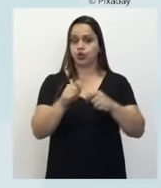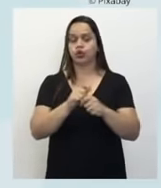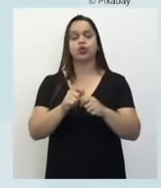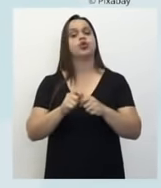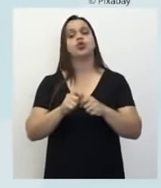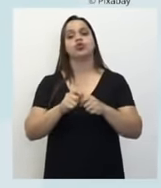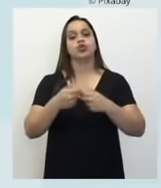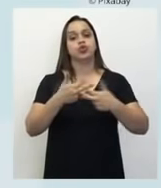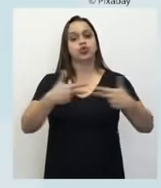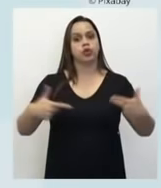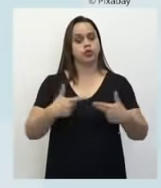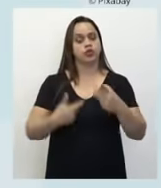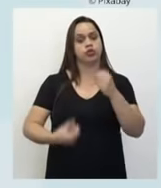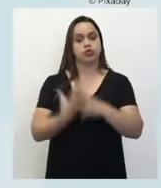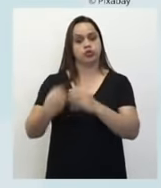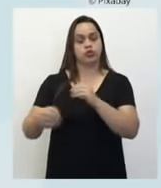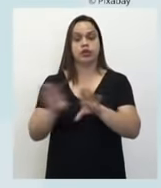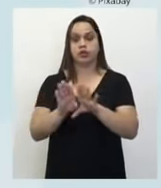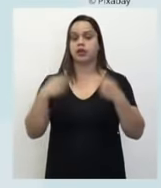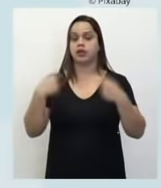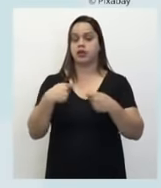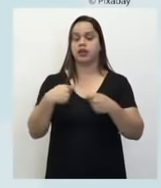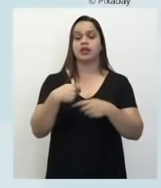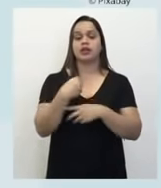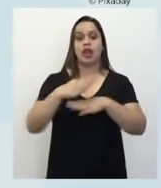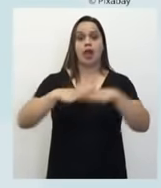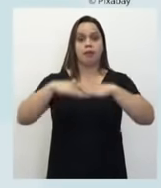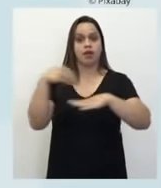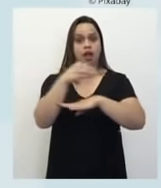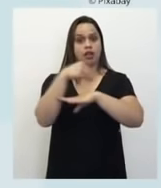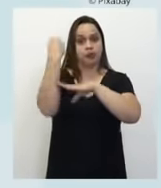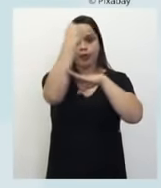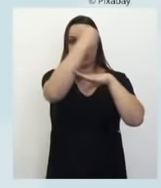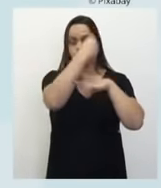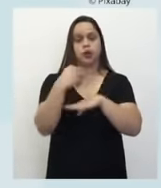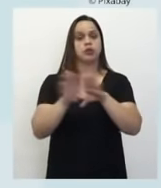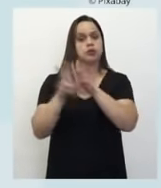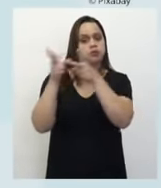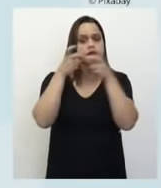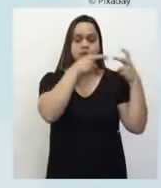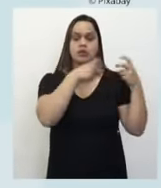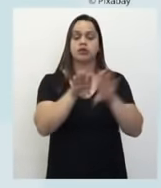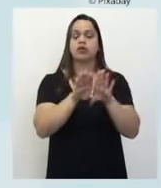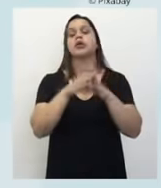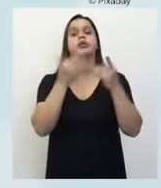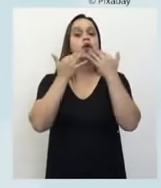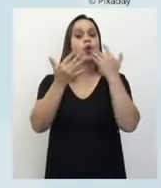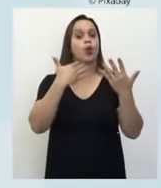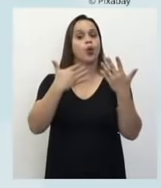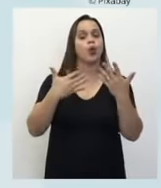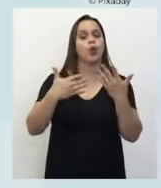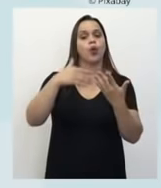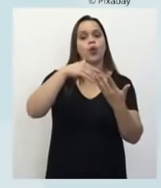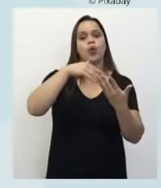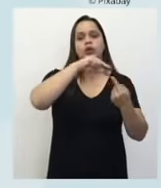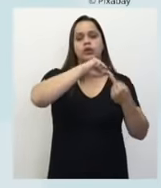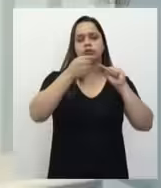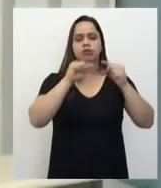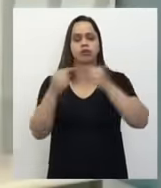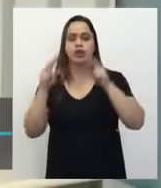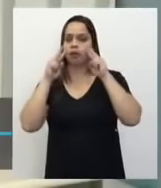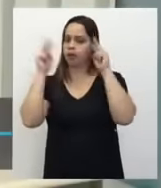manual, perfeccionismo, percepção e estética, noção de harmonização das cores, originalidade e visão